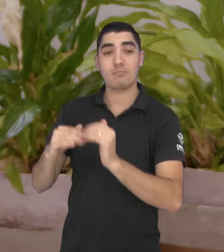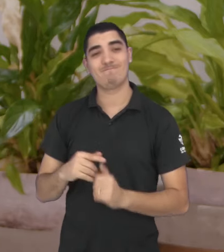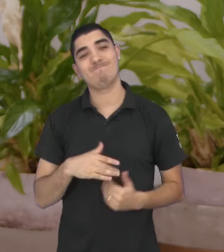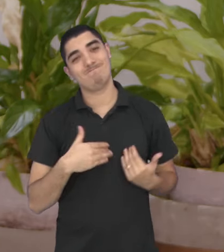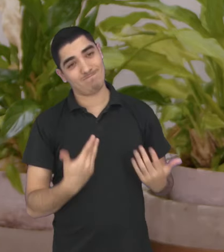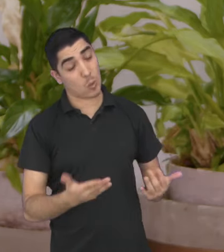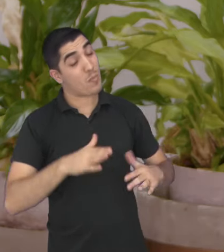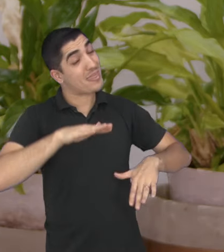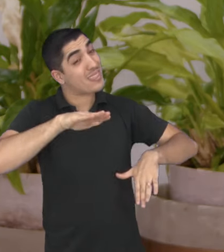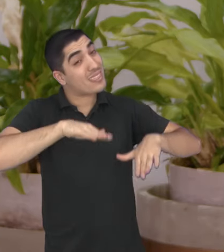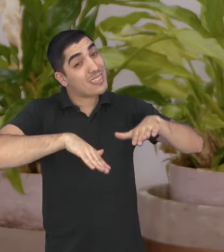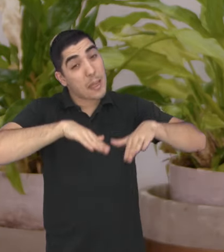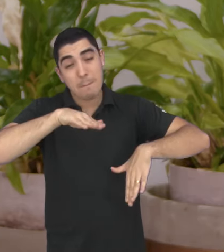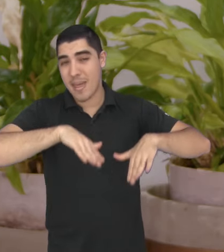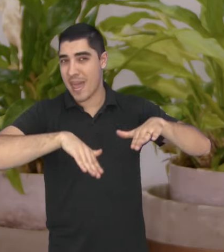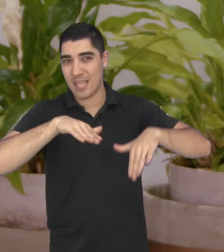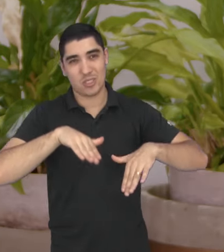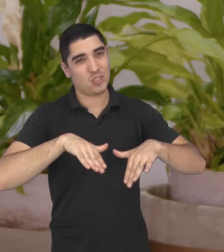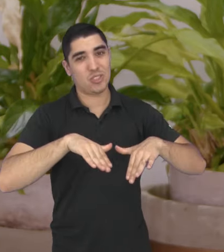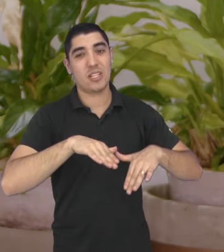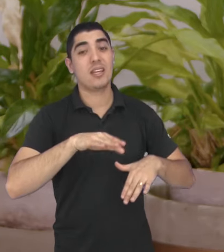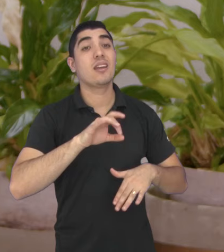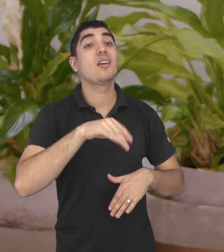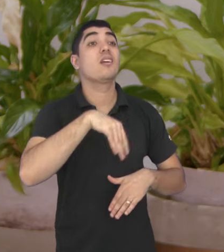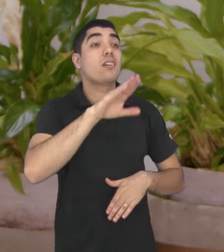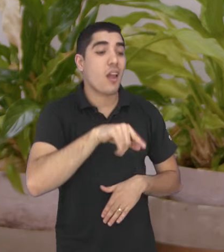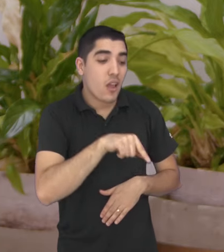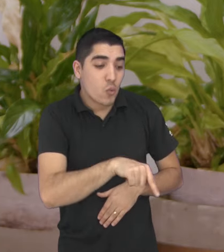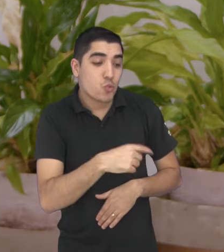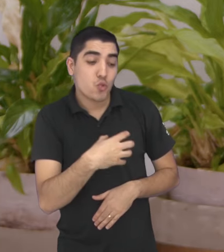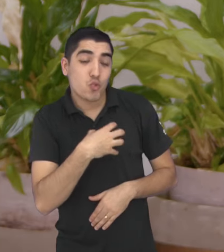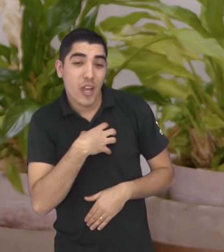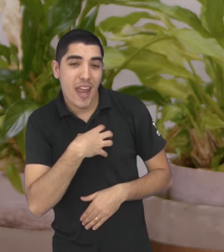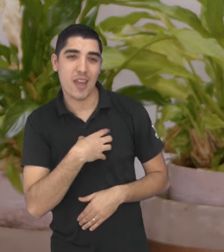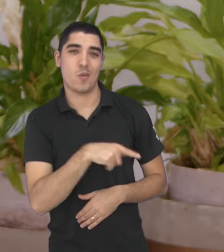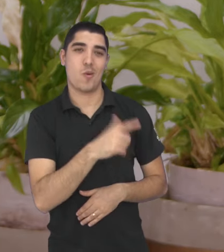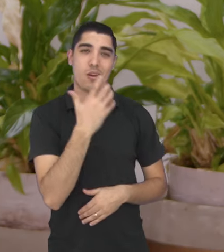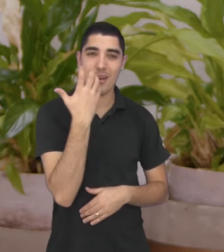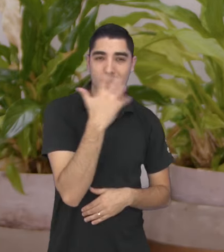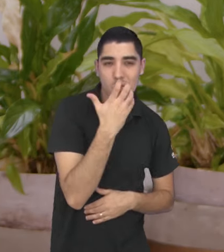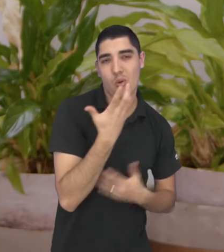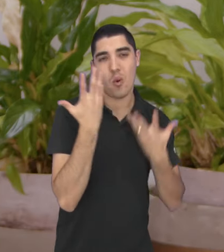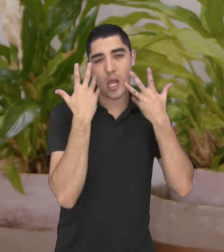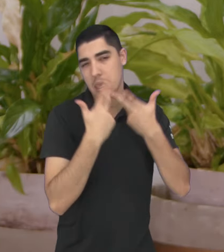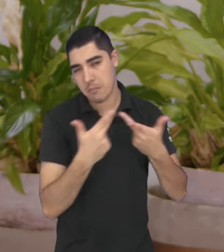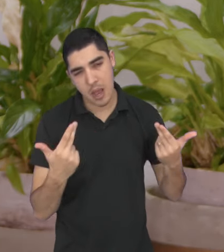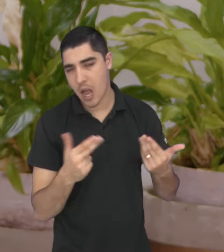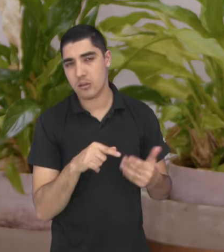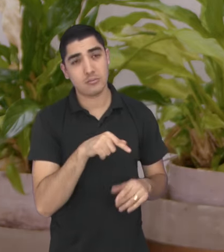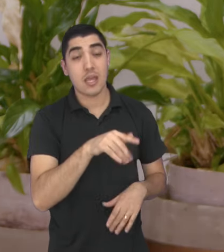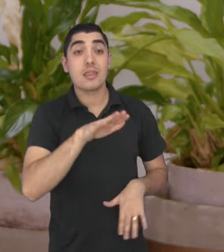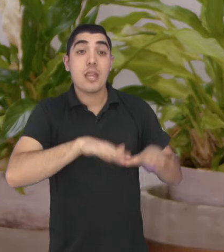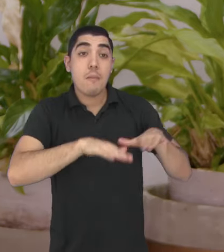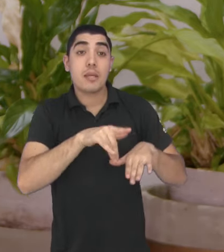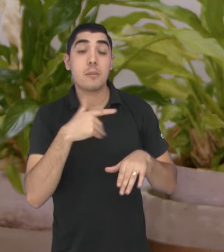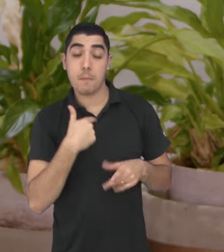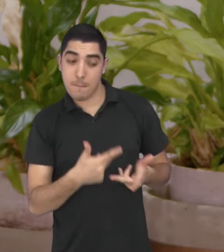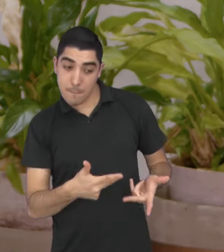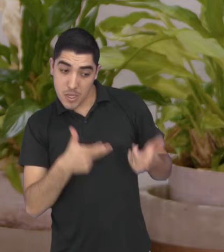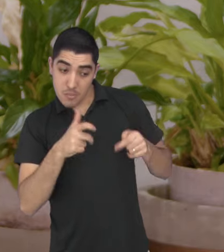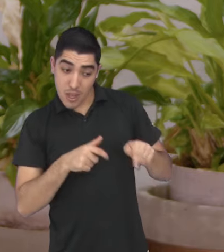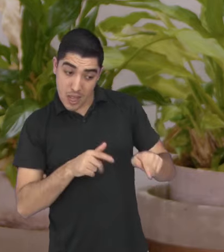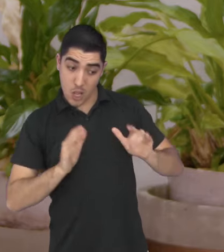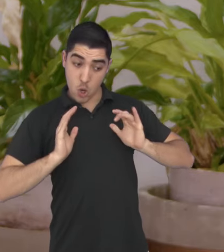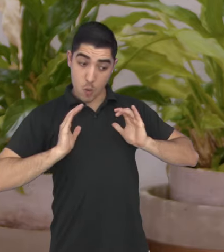aí. Vai depender muito de quem a gente está falando. O ideal é que a gente consiga entender qual é o comportamento